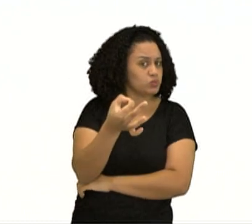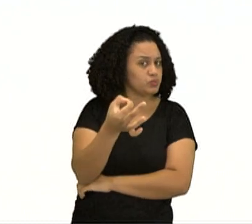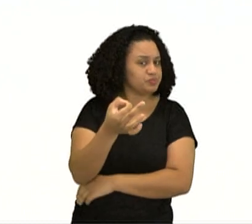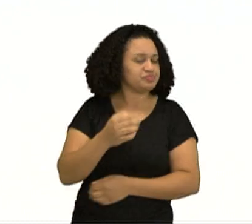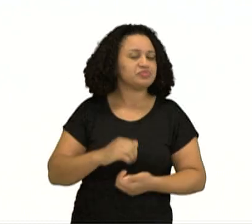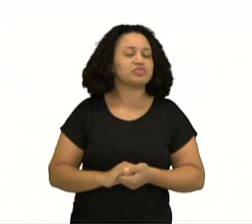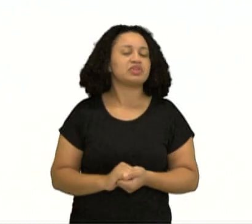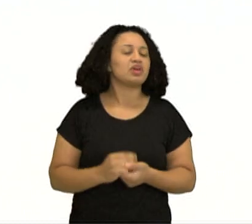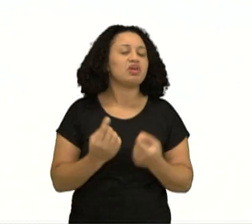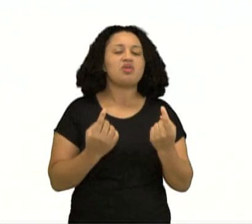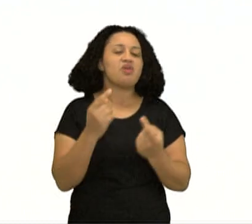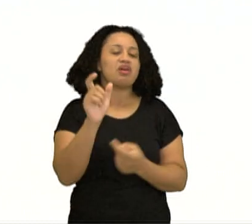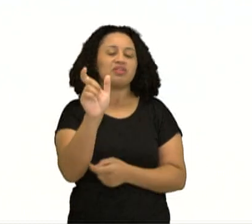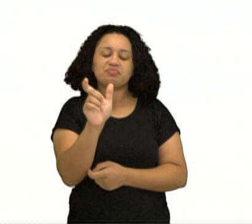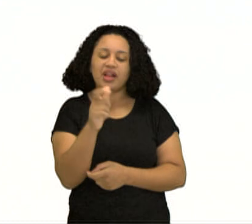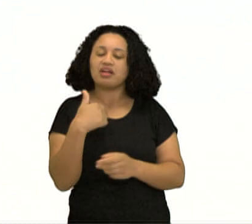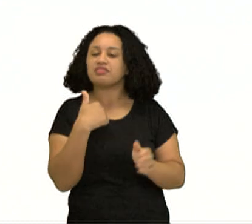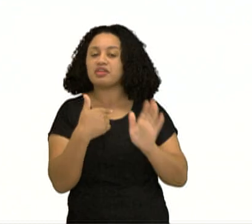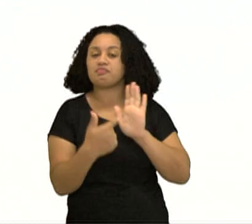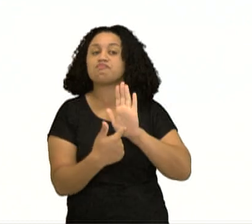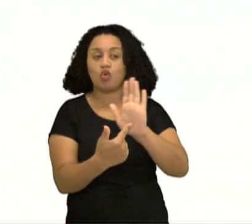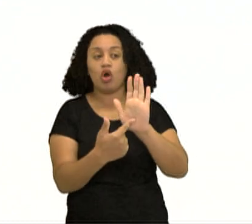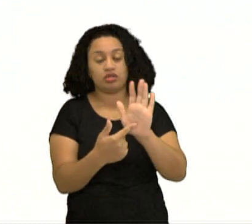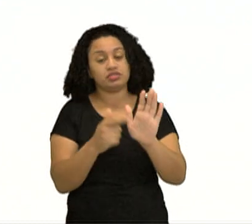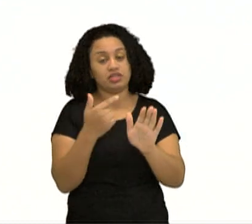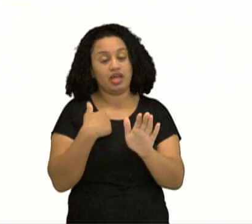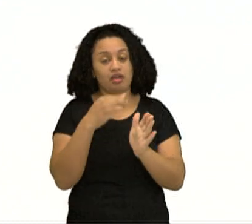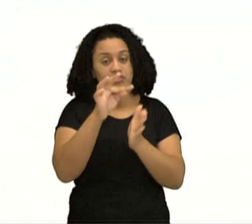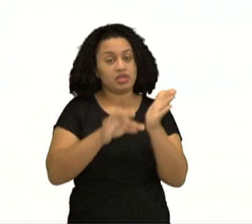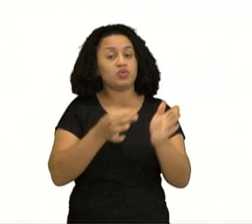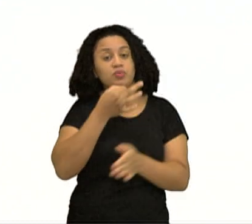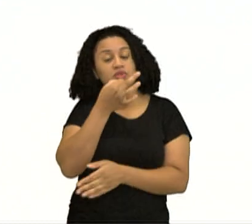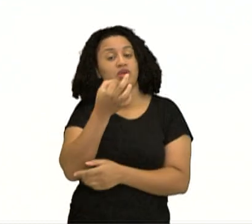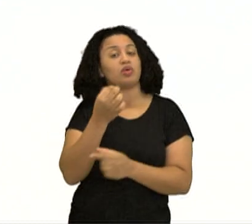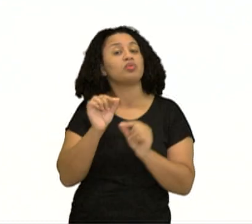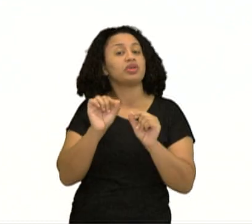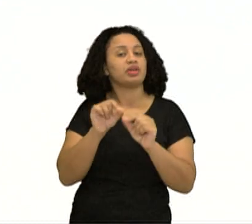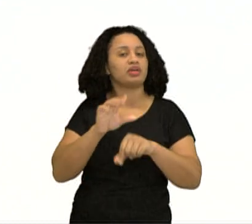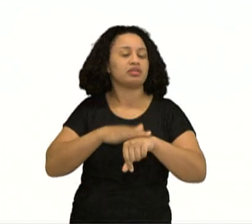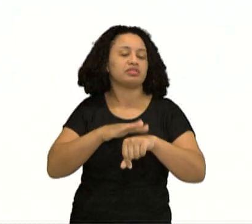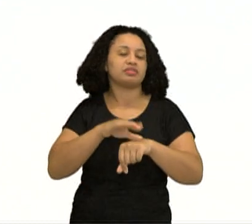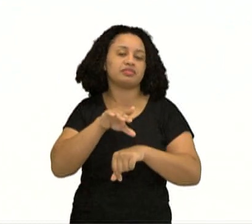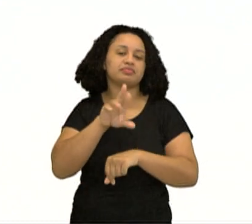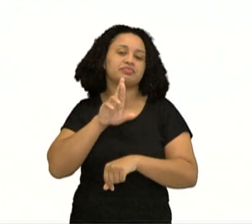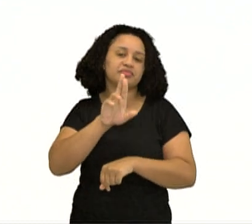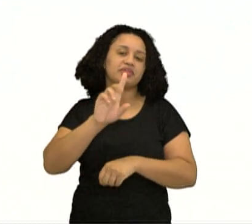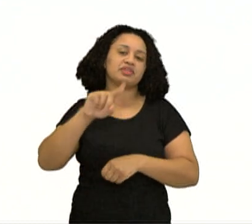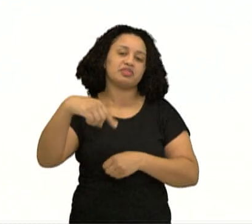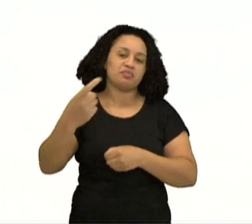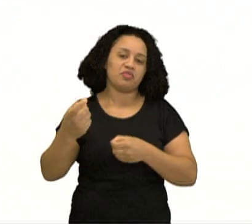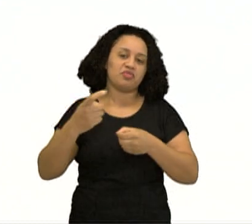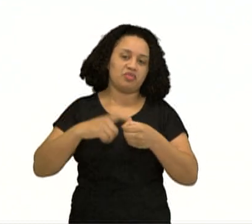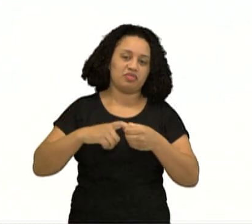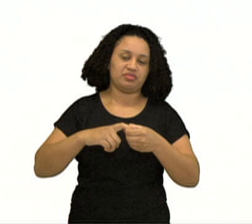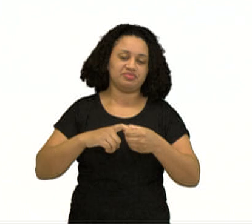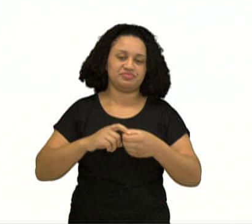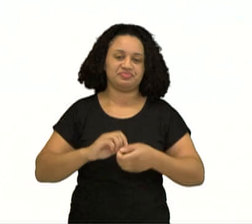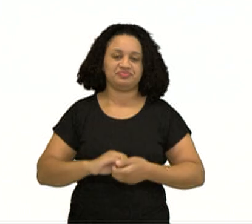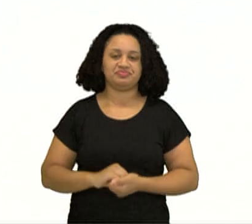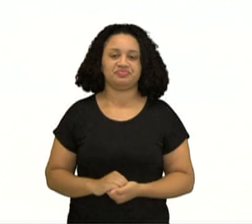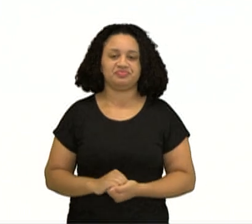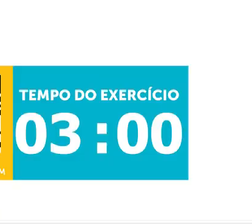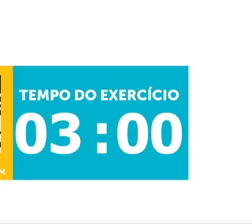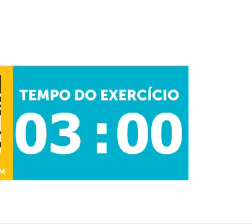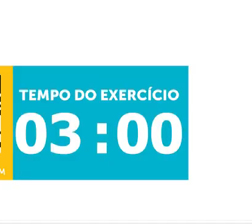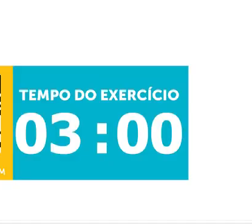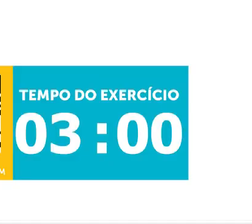que ideia que nos indica que esse texto é um texto de opinião? Então, um tempo para vocês responderem esta questão, logo volto.